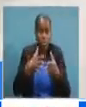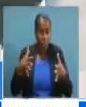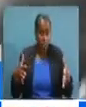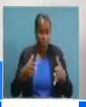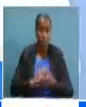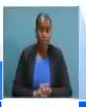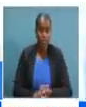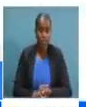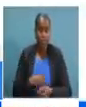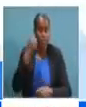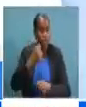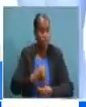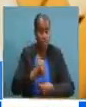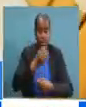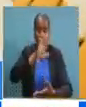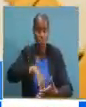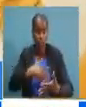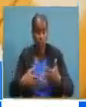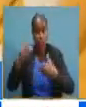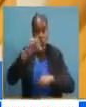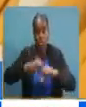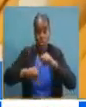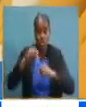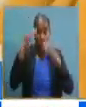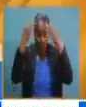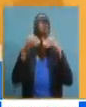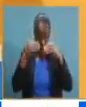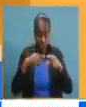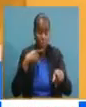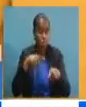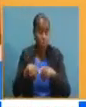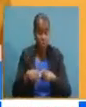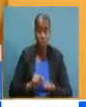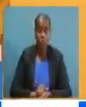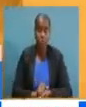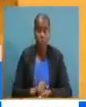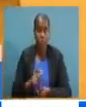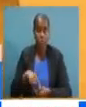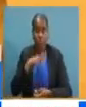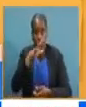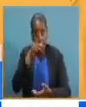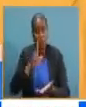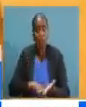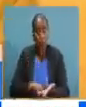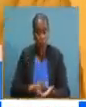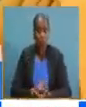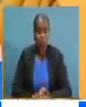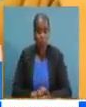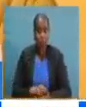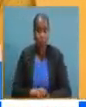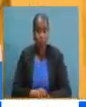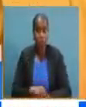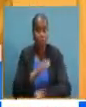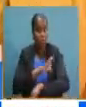multidimensional, com obras no plano científico, pedagógico e político, como de resto confirmou o reitor